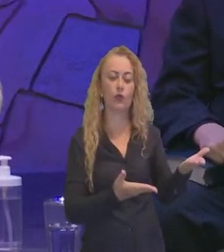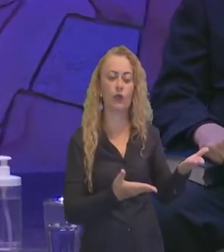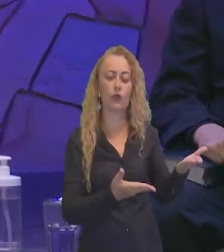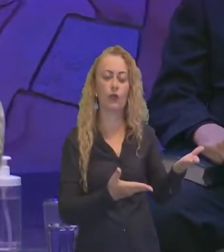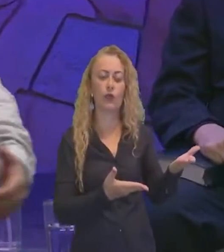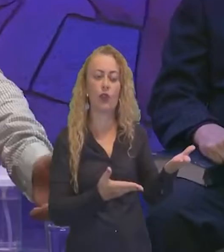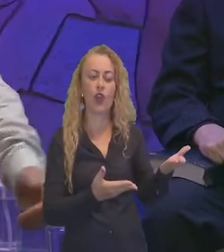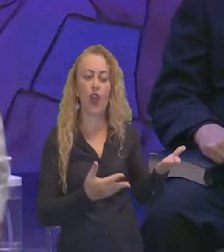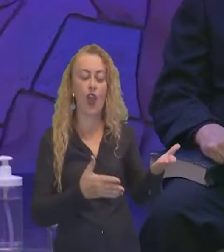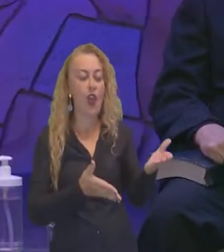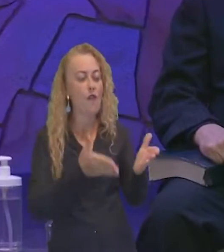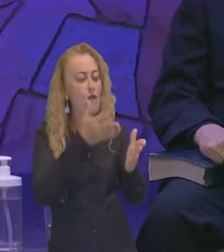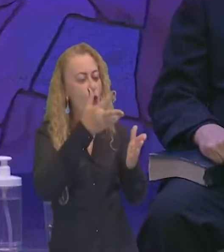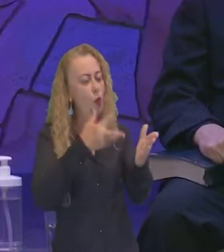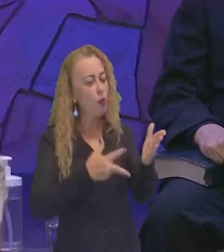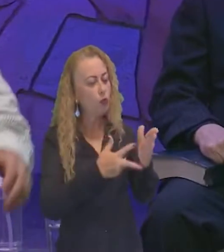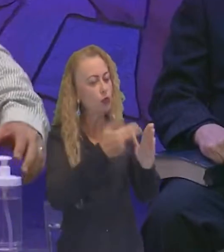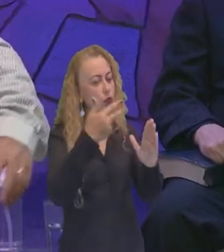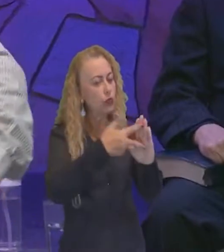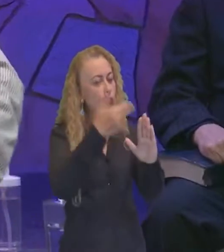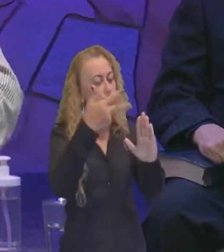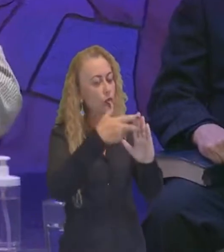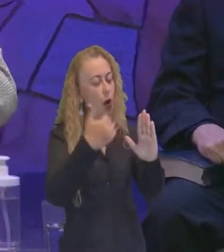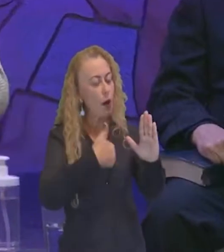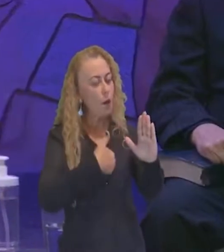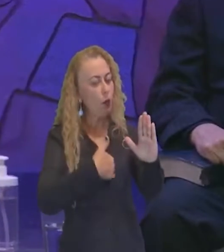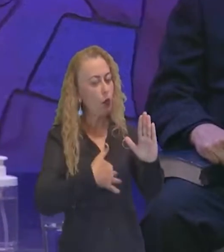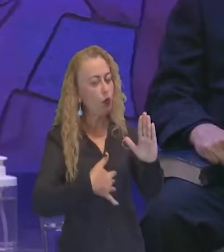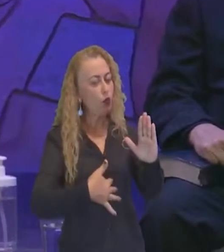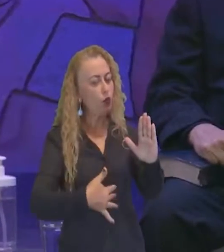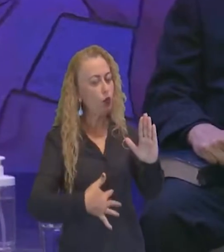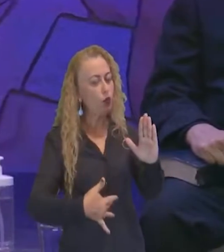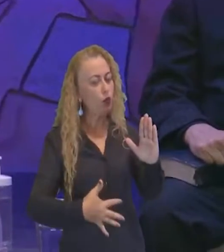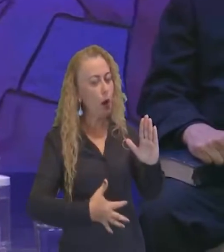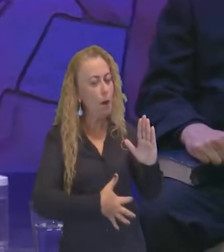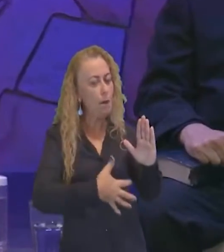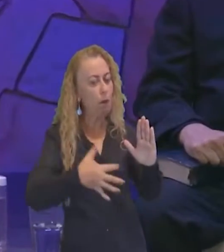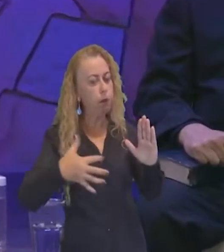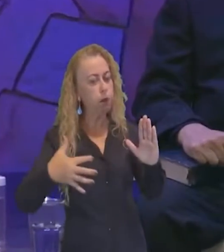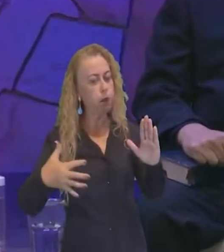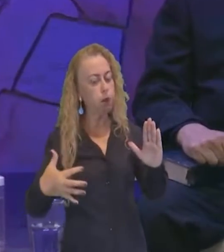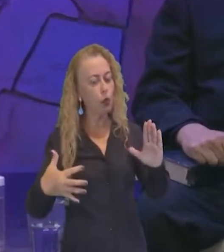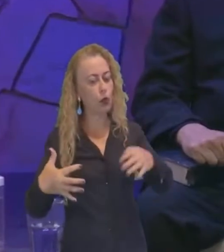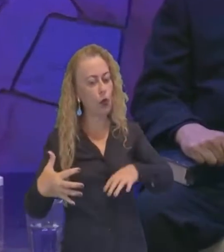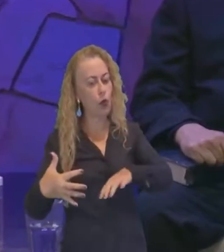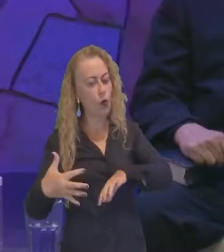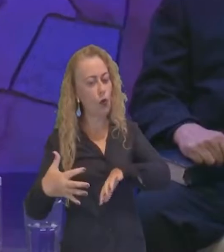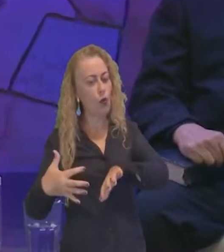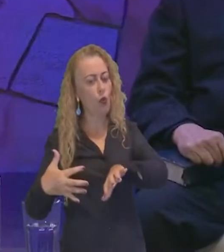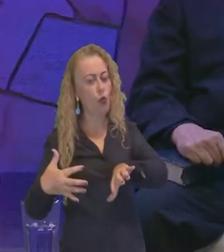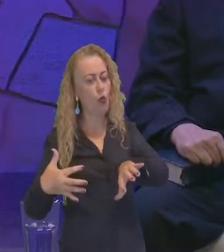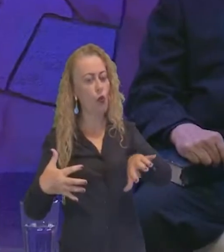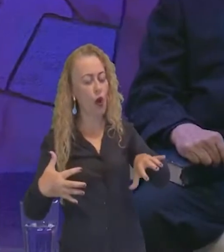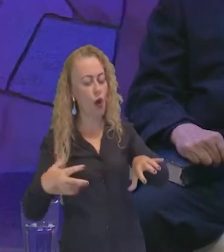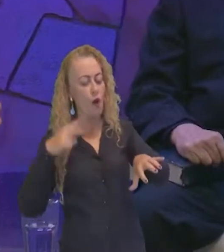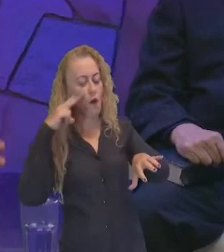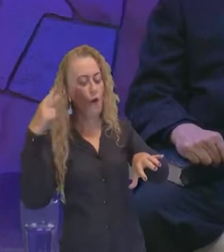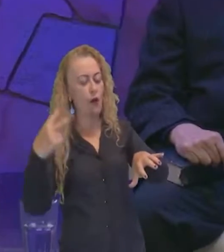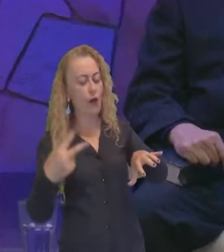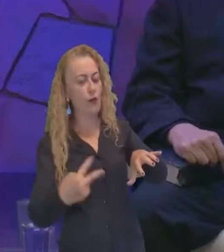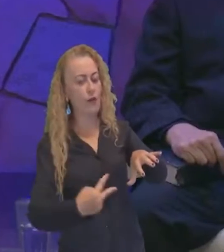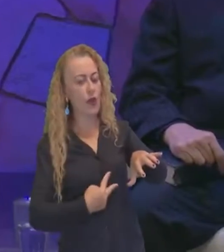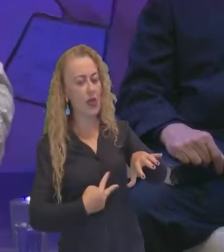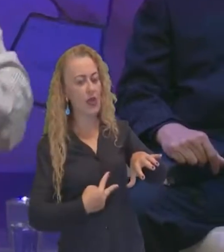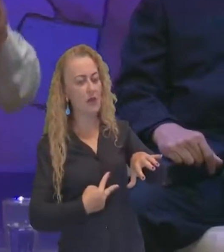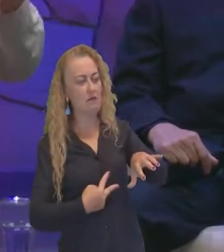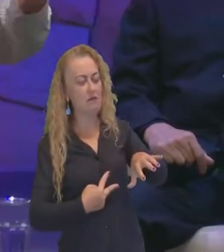que abrir o senhor. Eu vou ter que tirar todos os seus órgãos para fora. Eu vou ter que ver se tem alguma